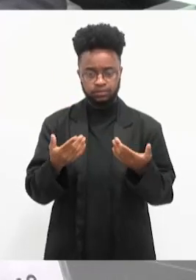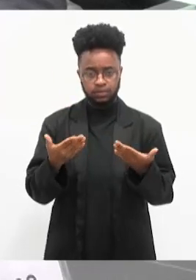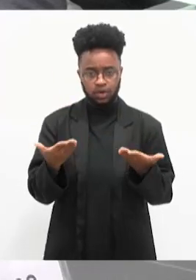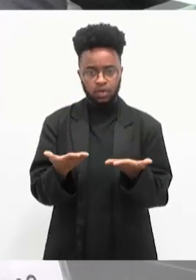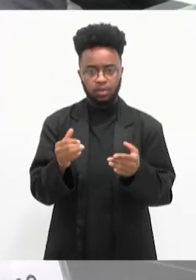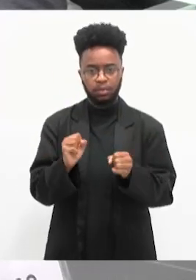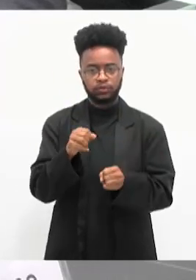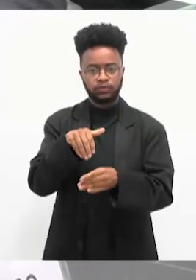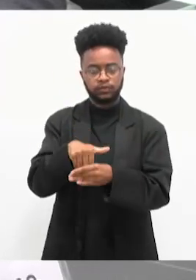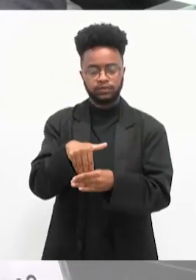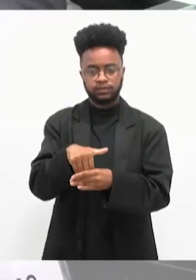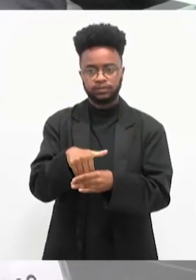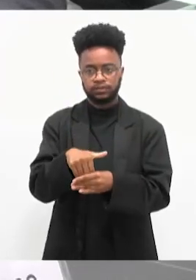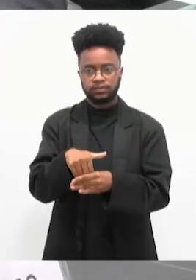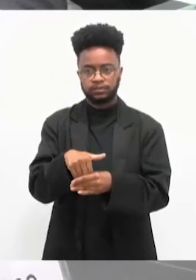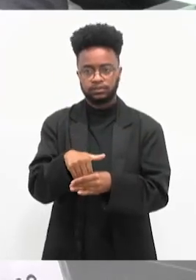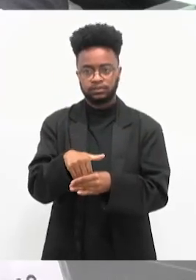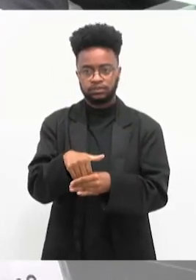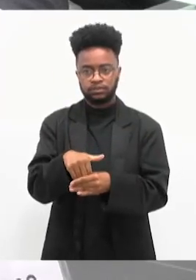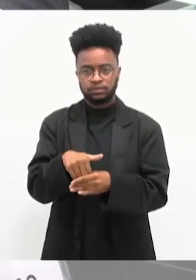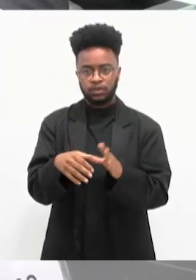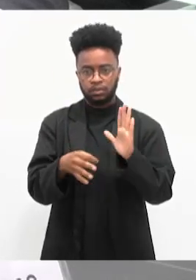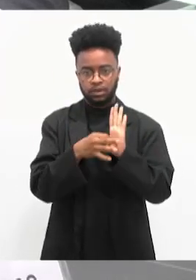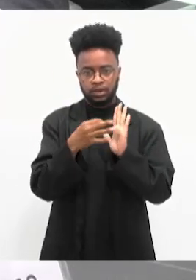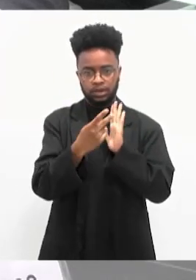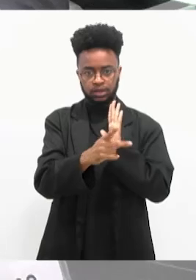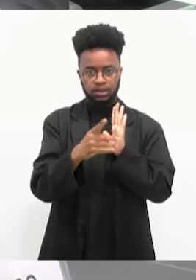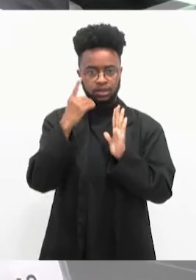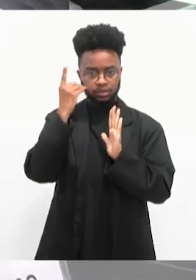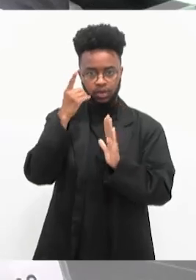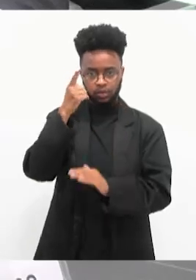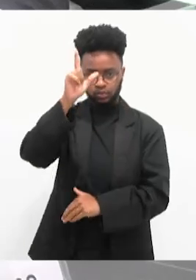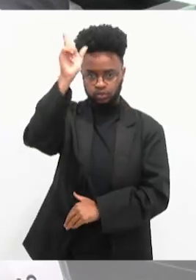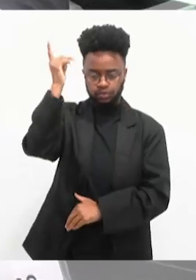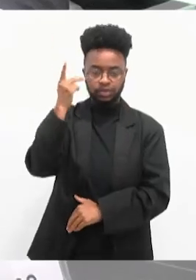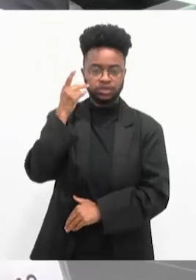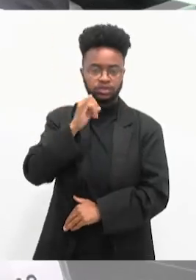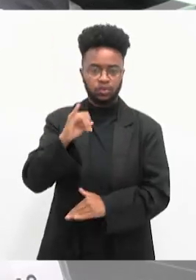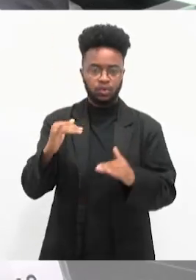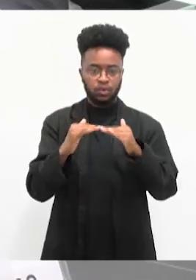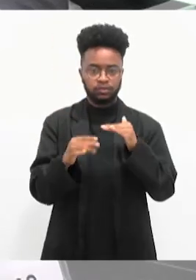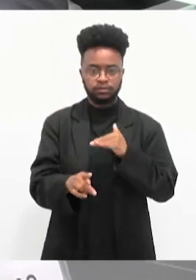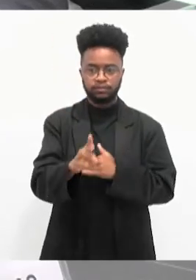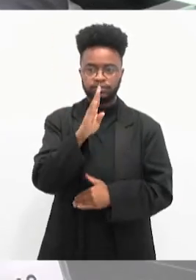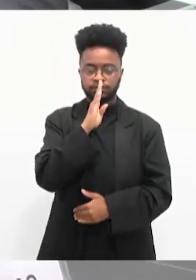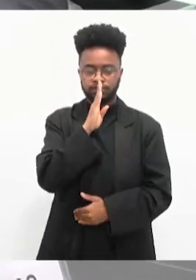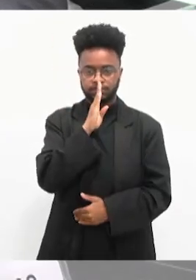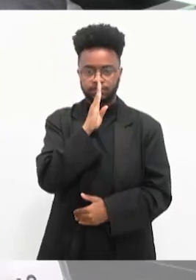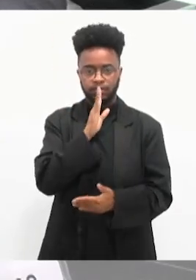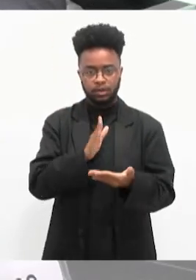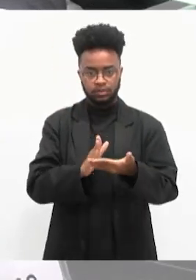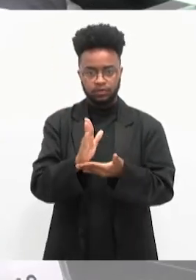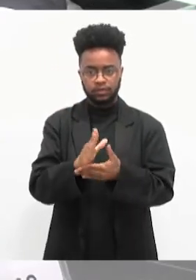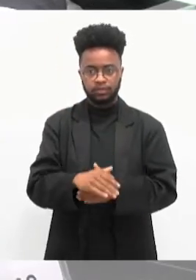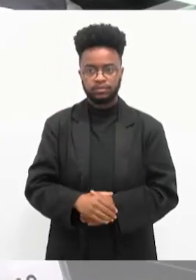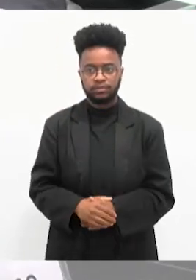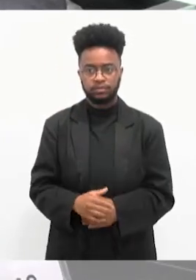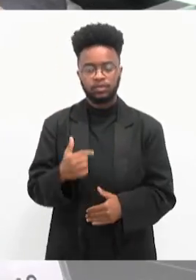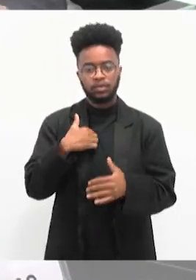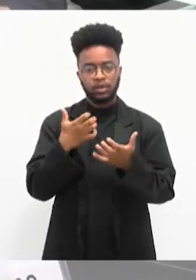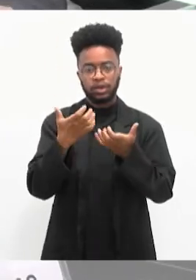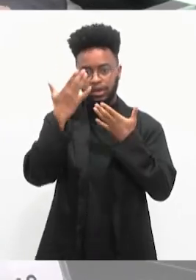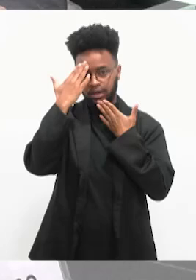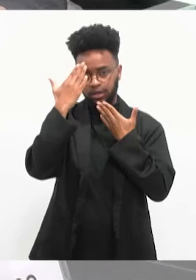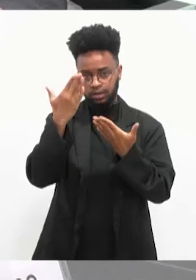votação, ao parecer do deputado Luiz Paulo, os que aprovam permaneçam como estão. Aprovado. Gostaria de